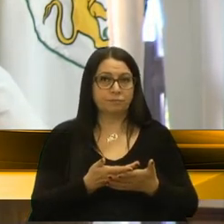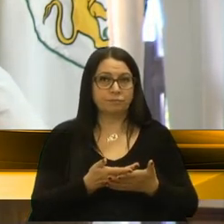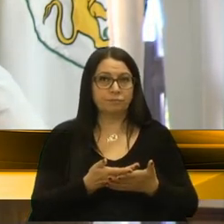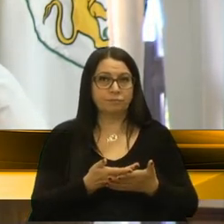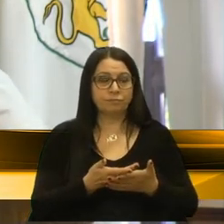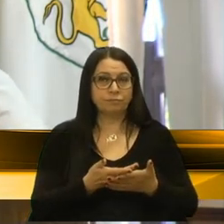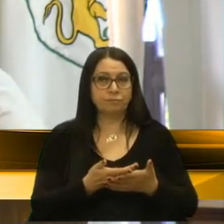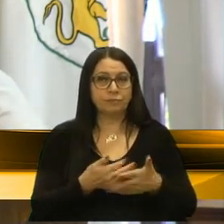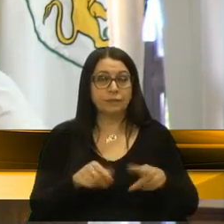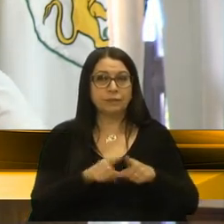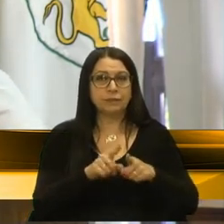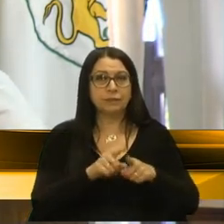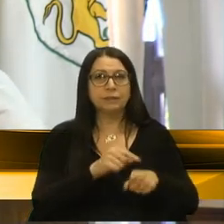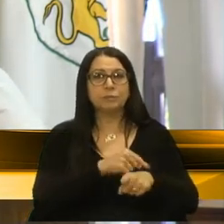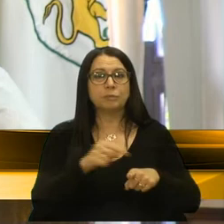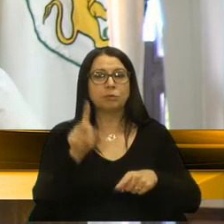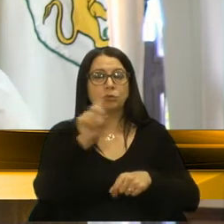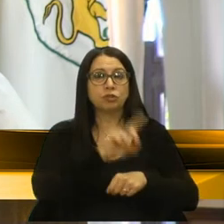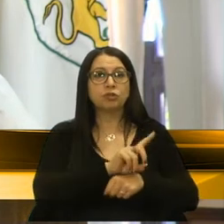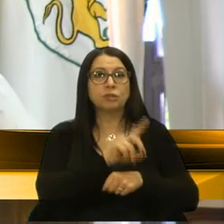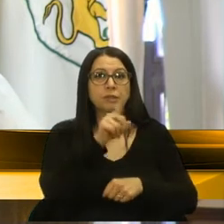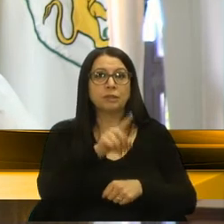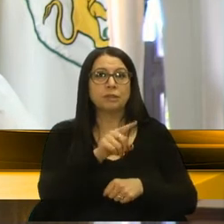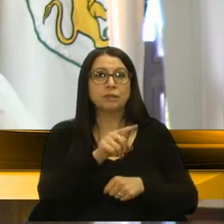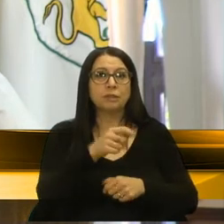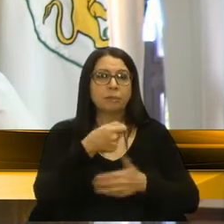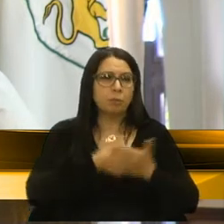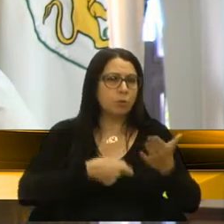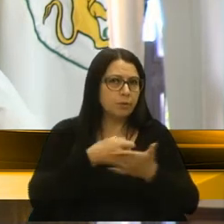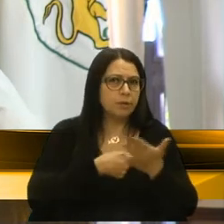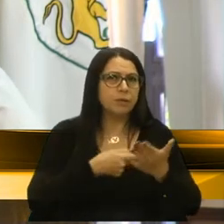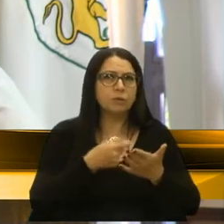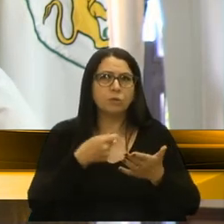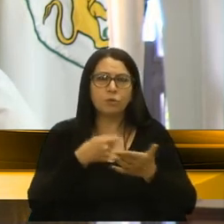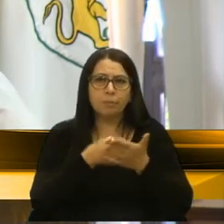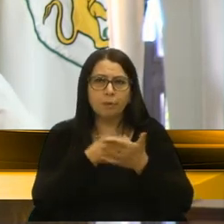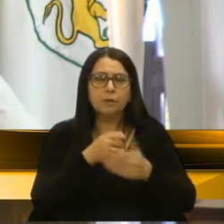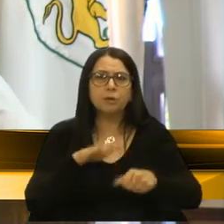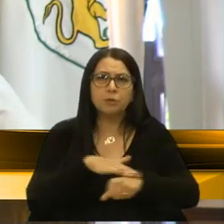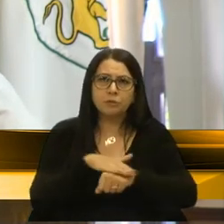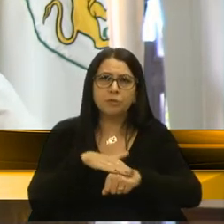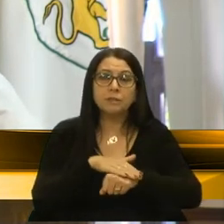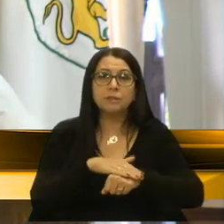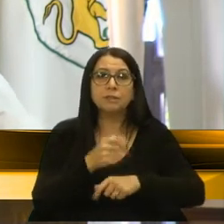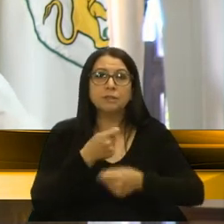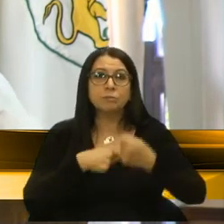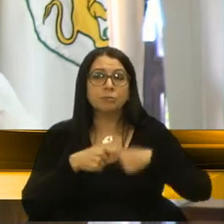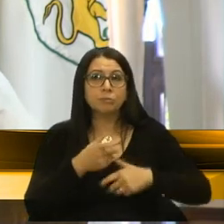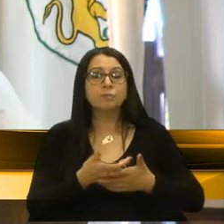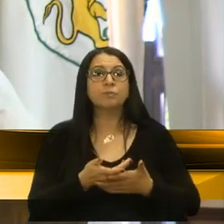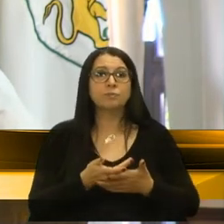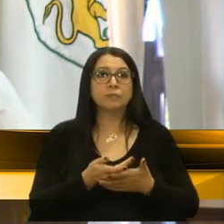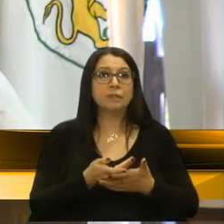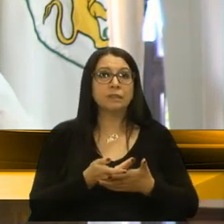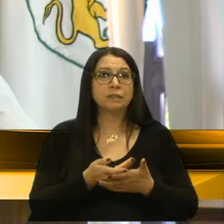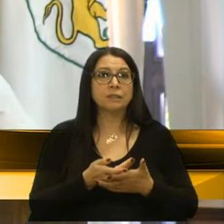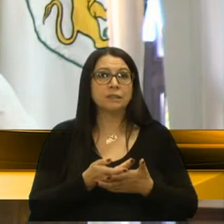se passou tanto esses dias aí, eu aí sempre lutando, cobrando, conversando com a administração.